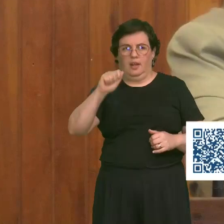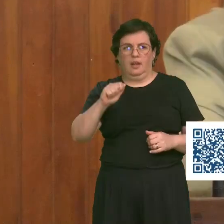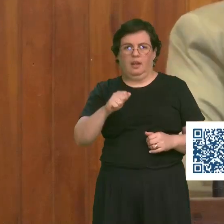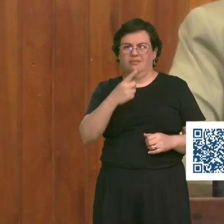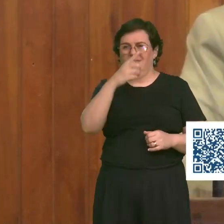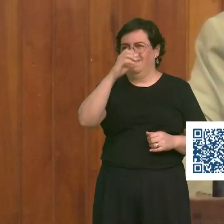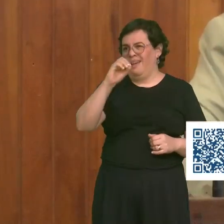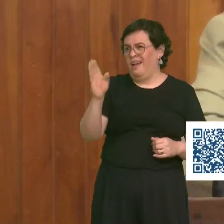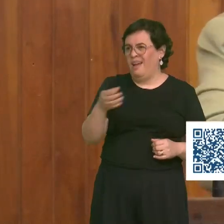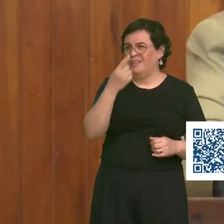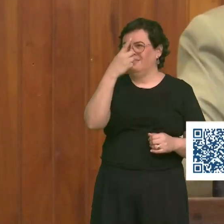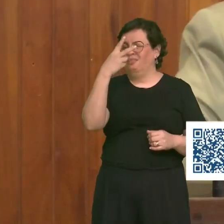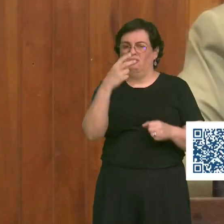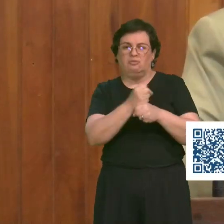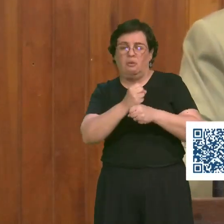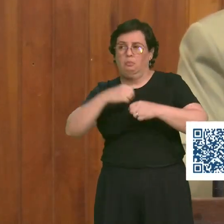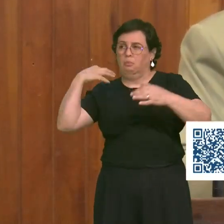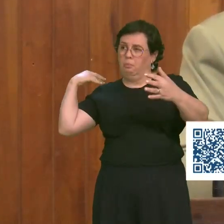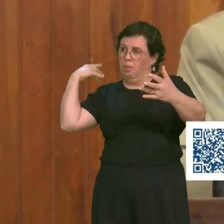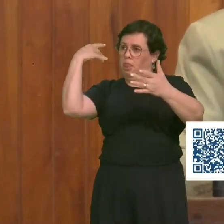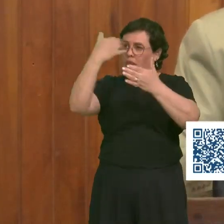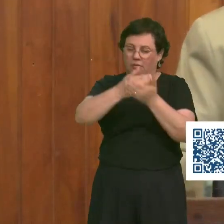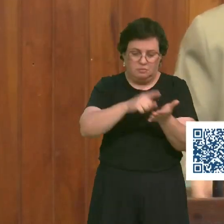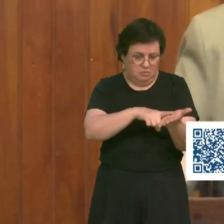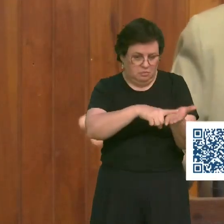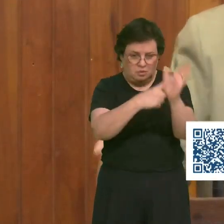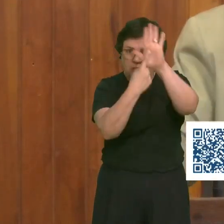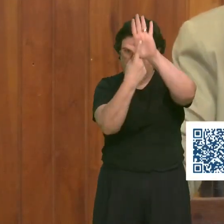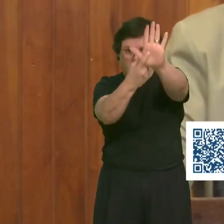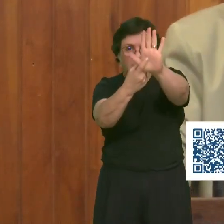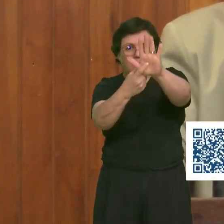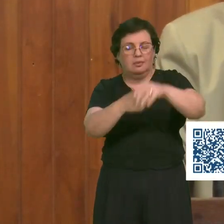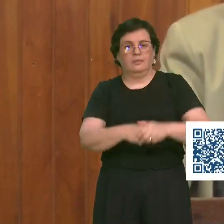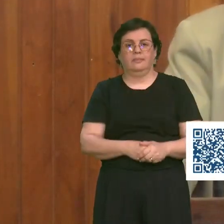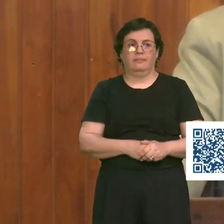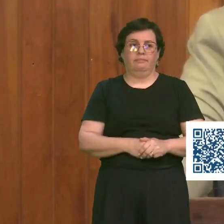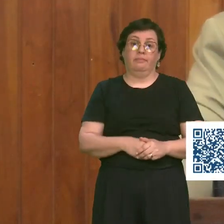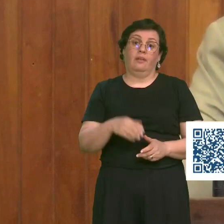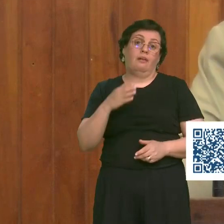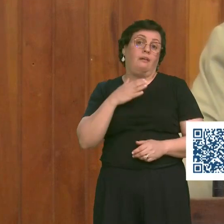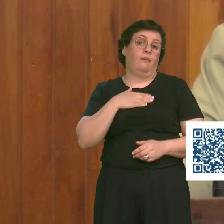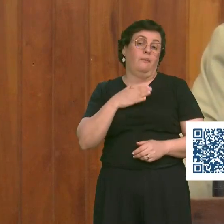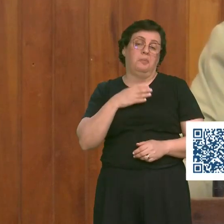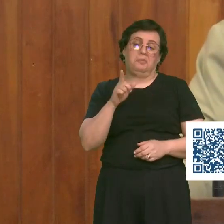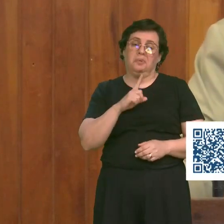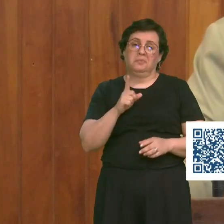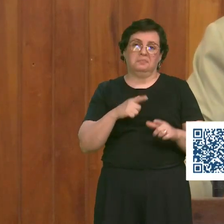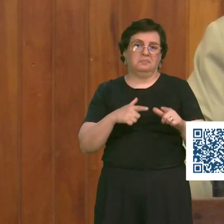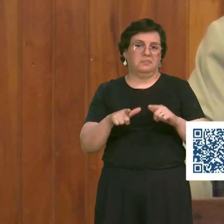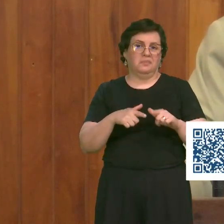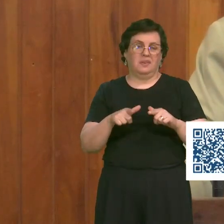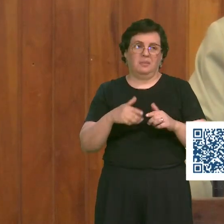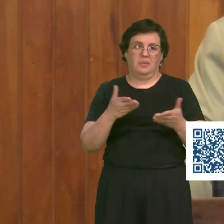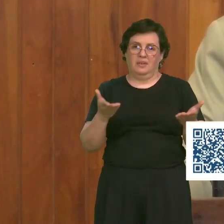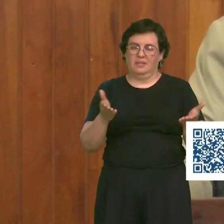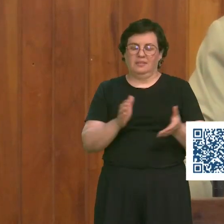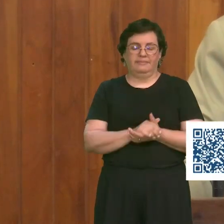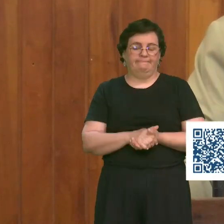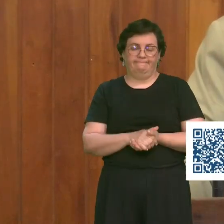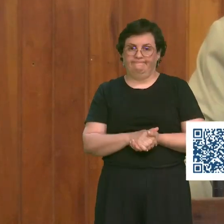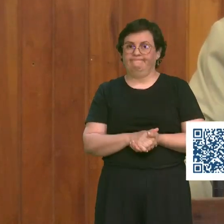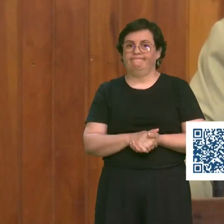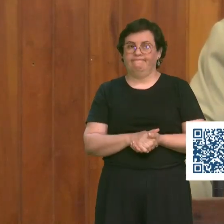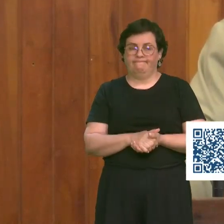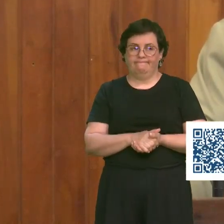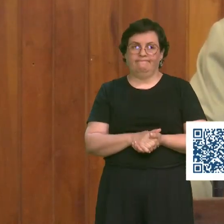10 12 anos atrás que voltava era que eu não comigo não funciona comigo não funciona